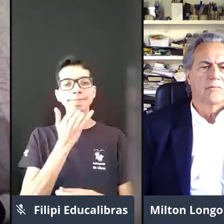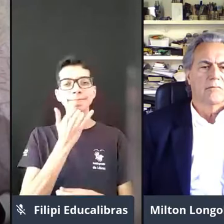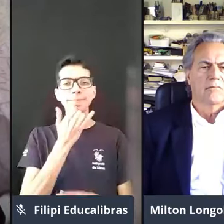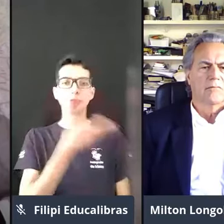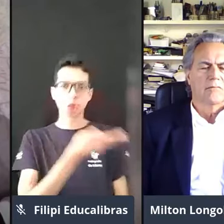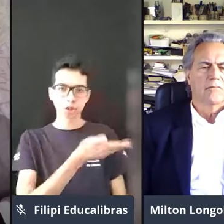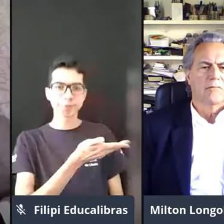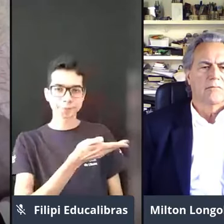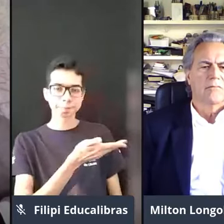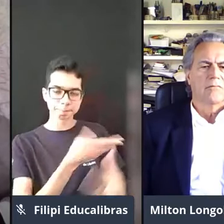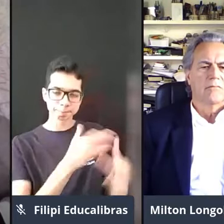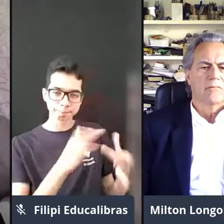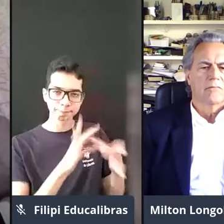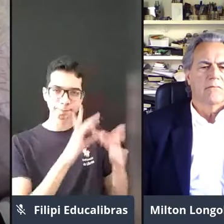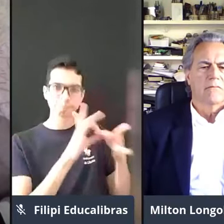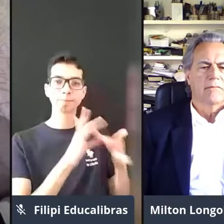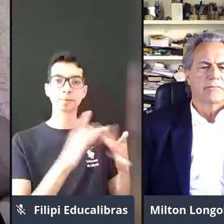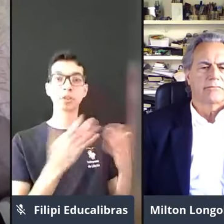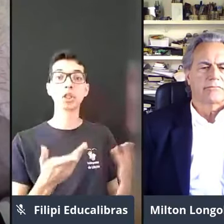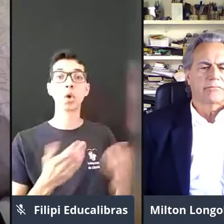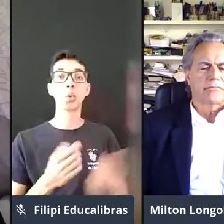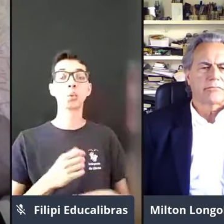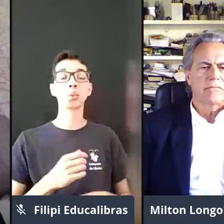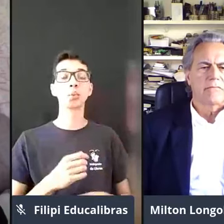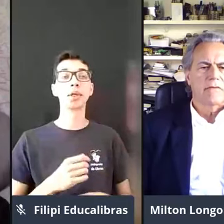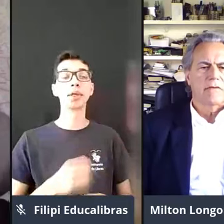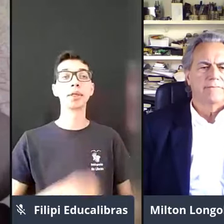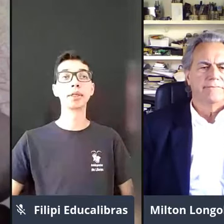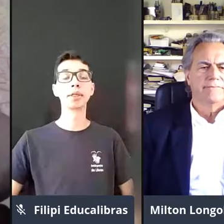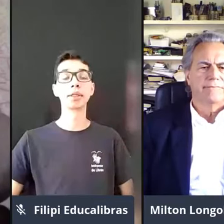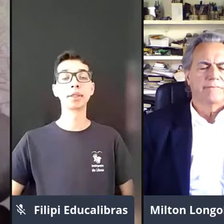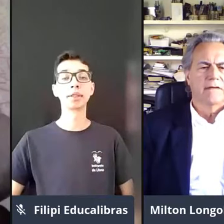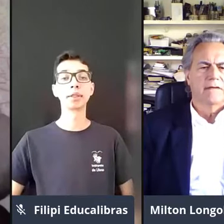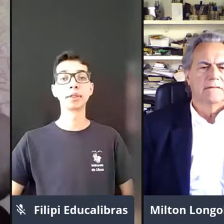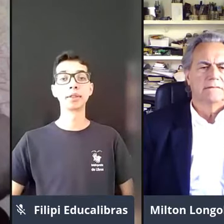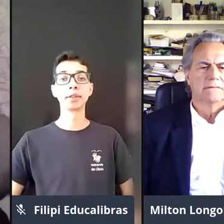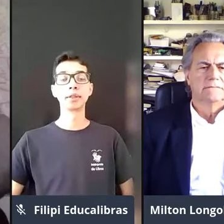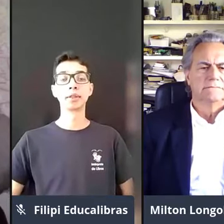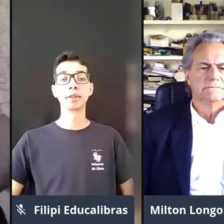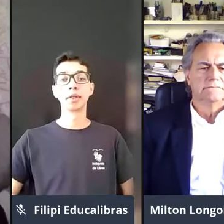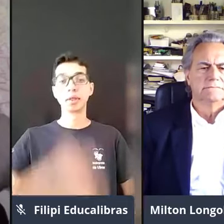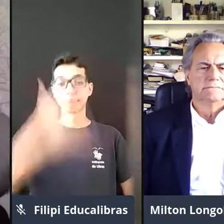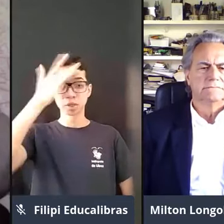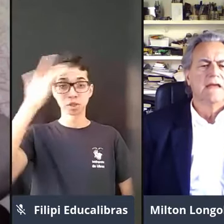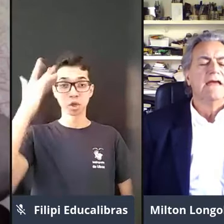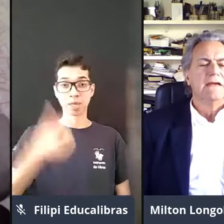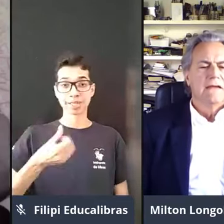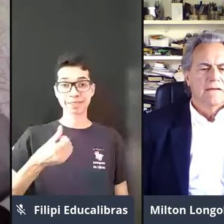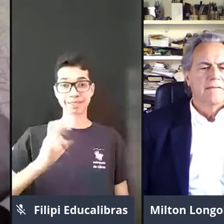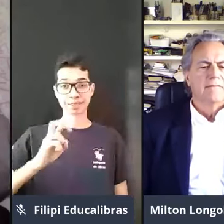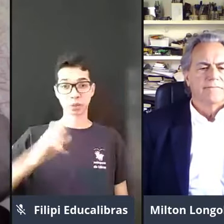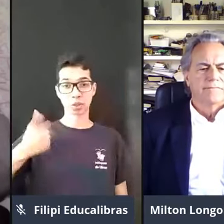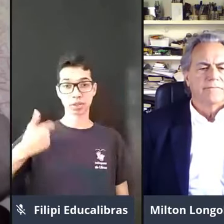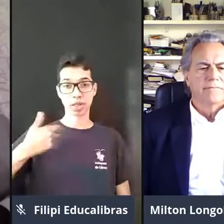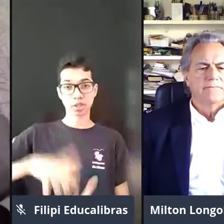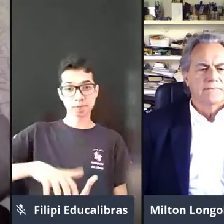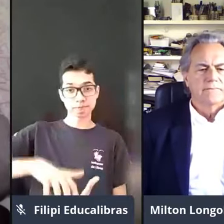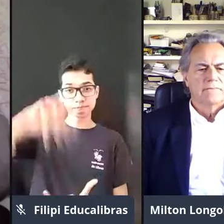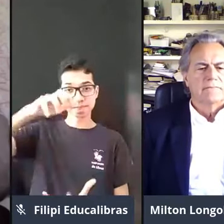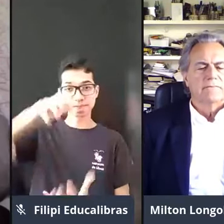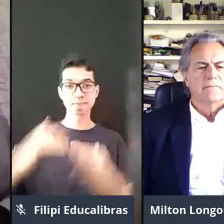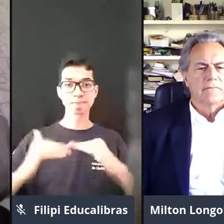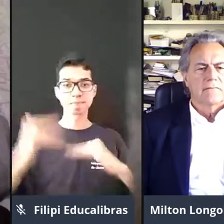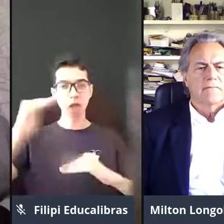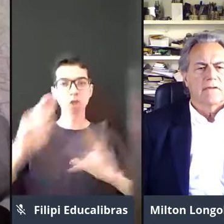também no empreendedorismo da pessoa acima de 60 anos de idade, não é isso? Atividade